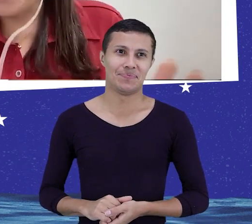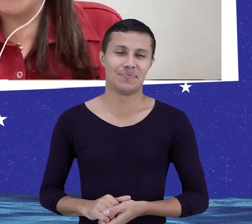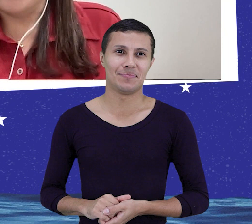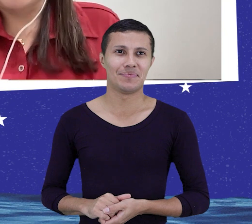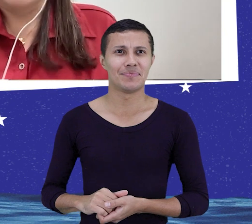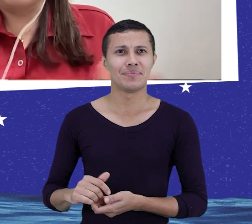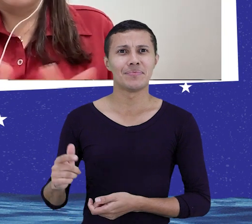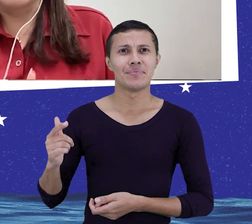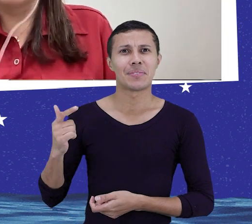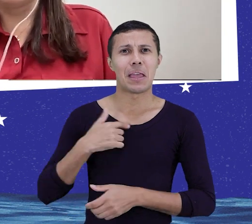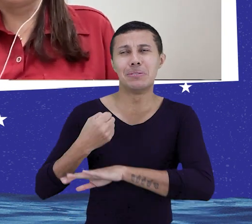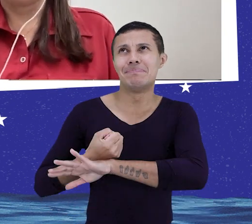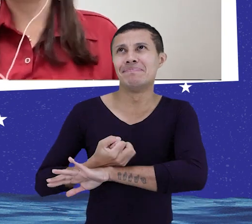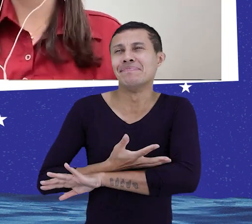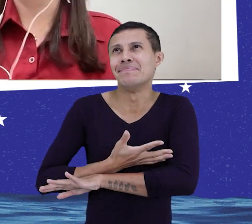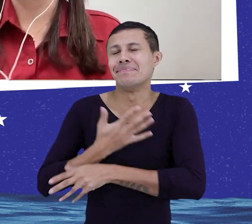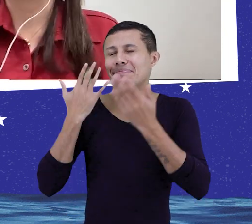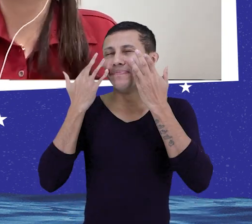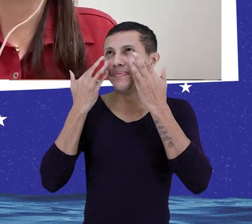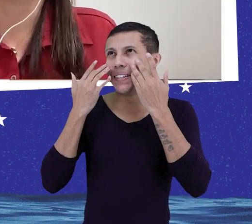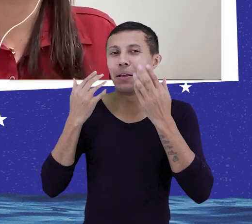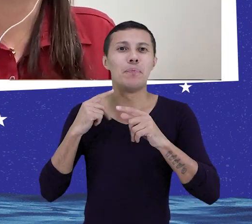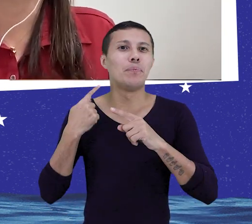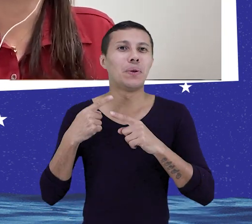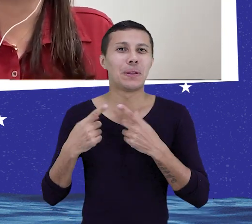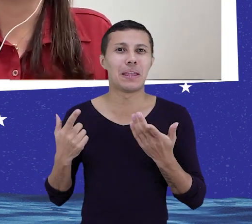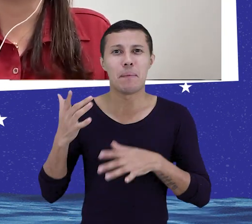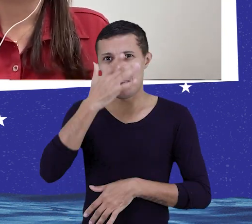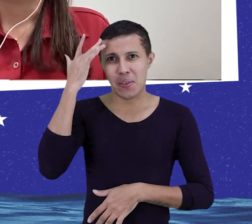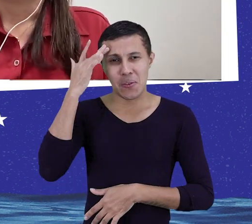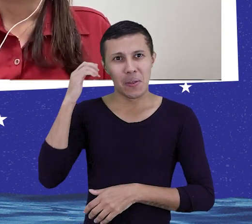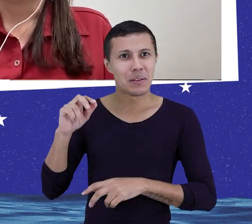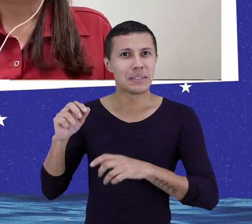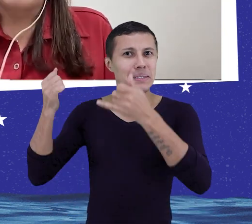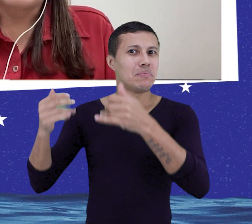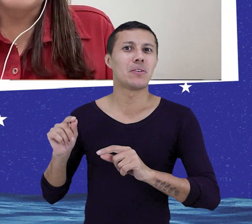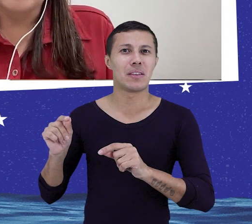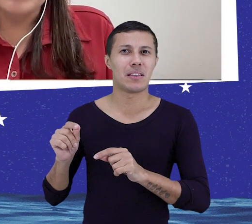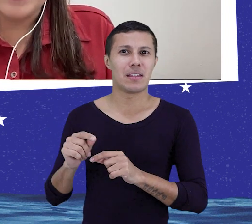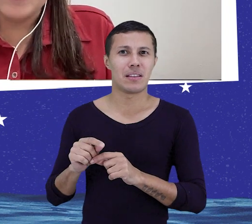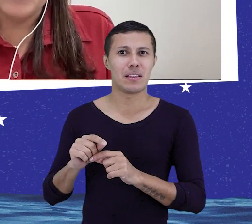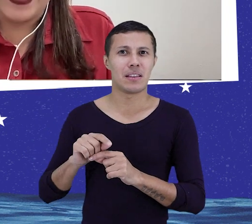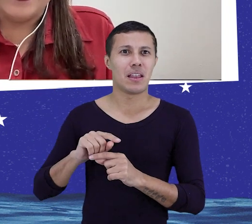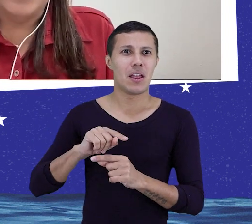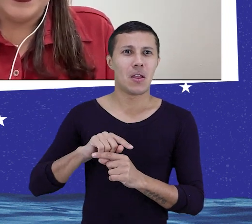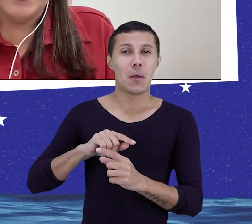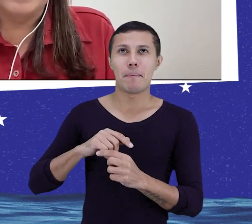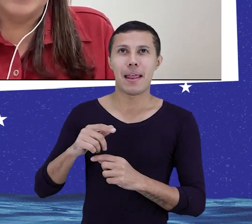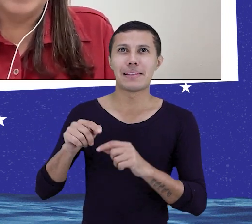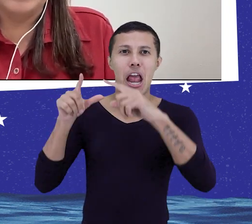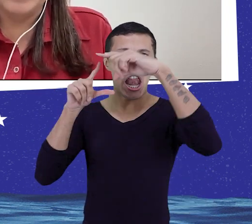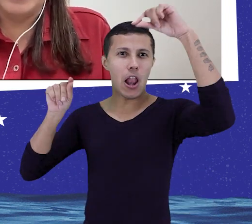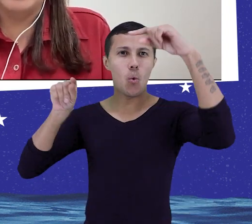Eu até me emociono um pouquinho, mas é porque, assim, sabe aquele negócio, até tem uma pessoa que fala assim, coloca a meta na lua para você atingir o teto,